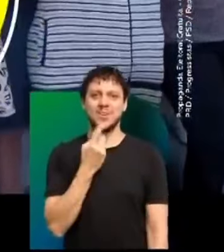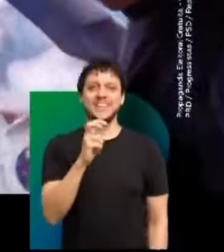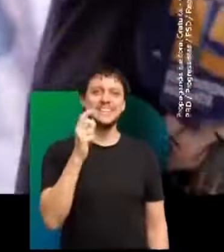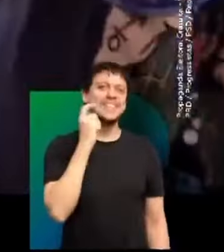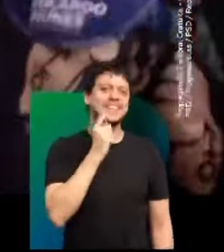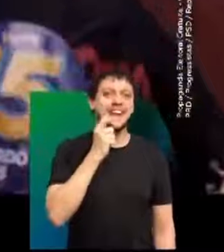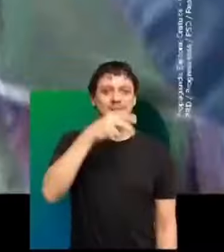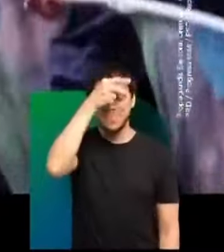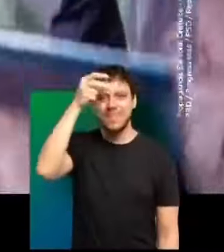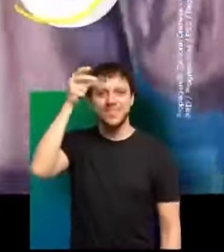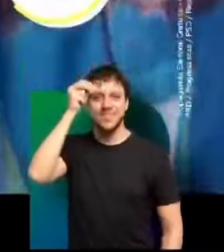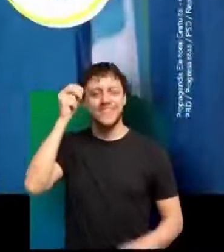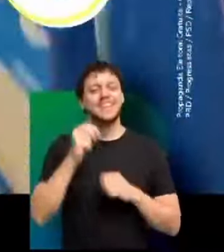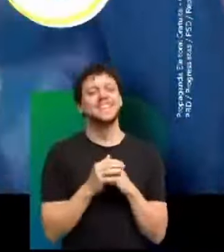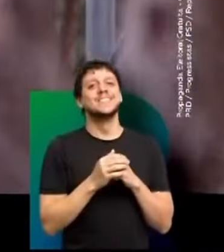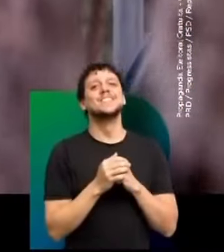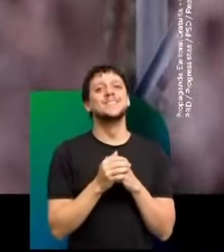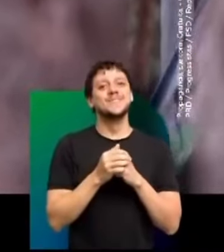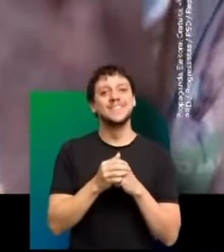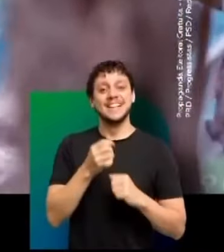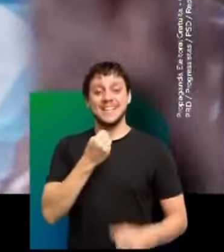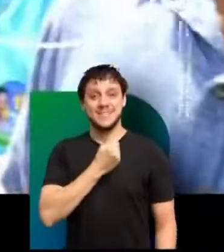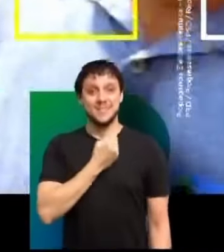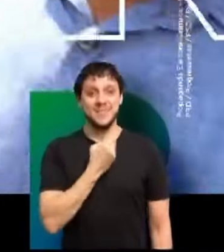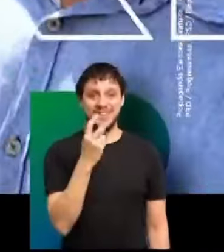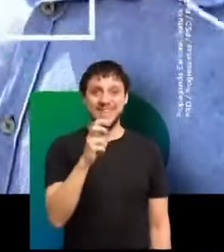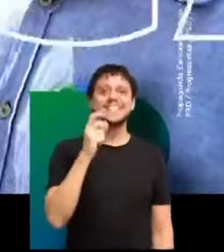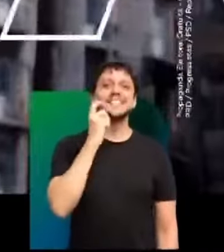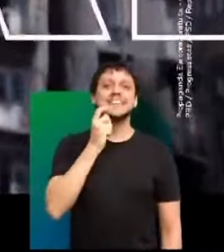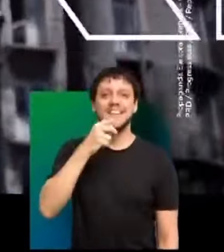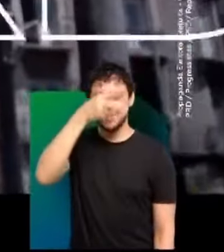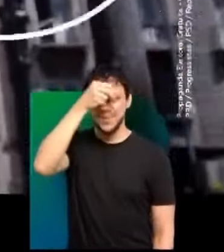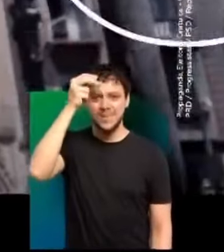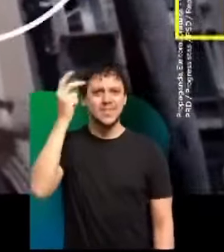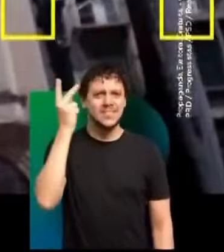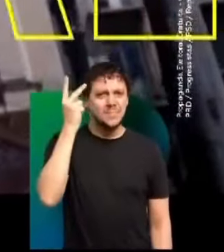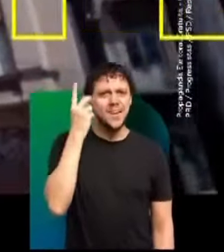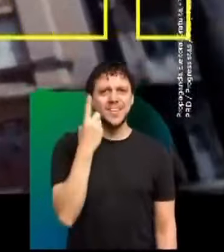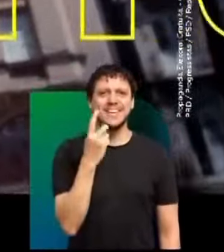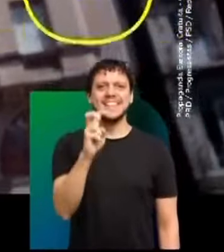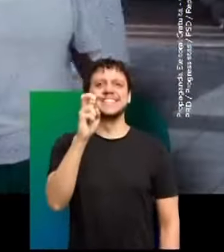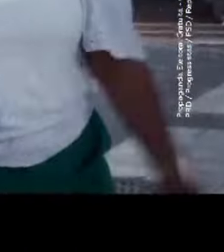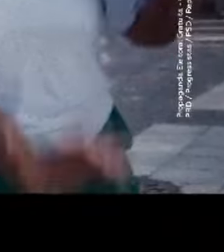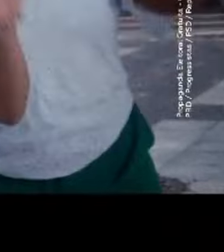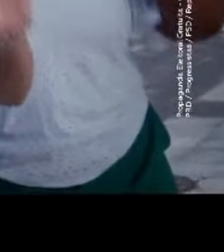São Paulo é 15!